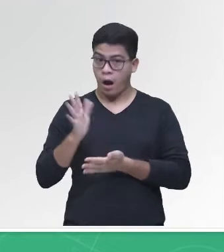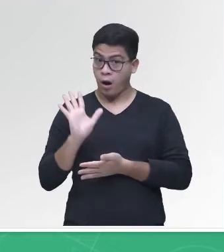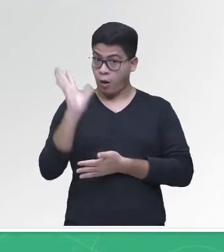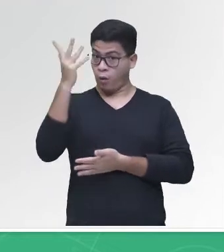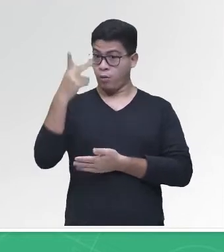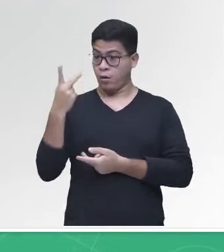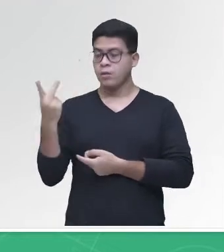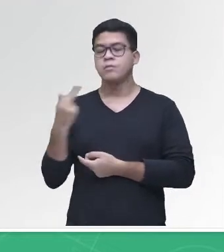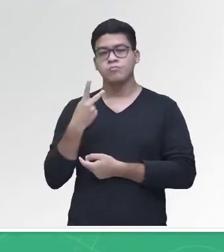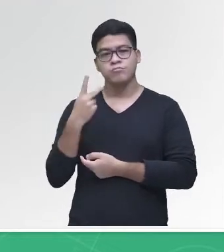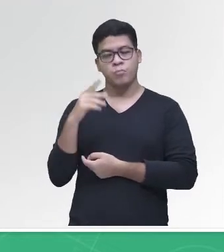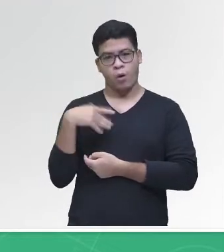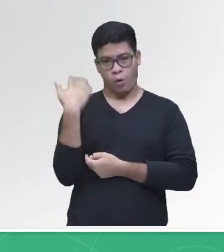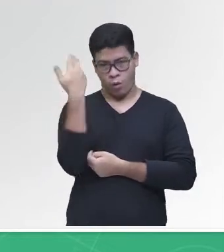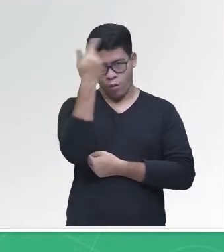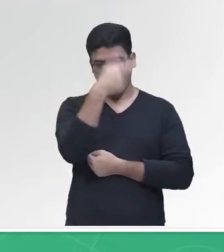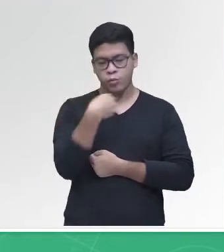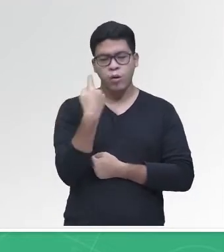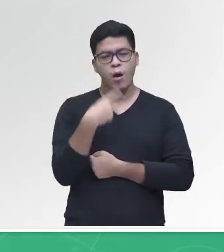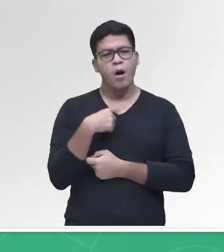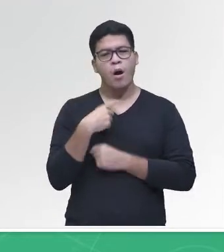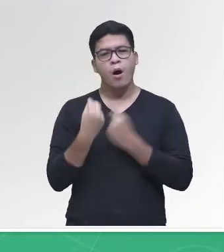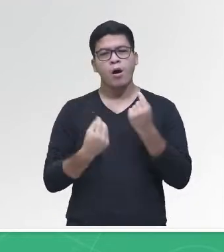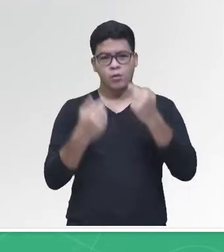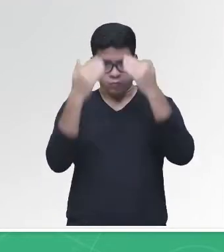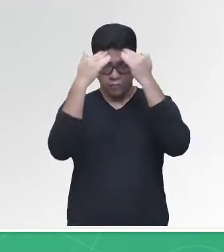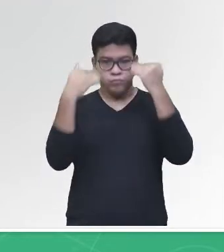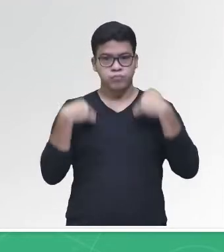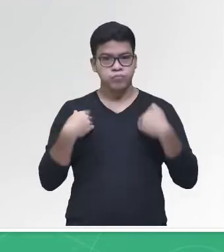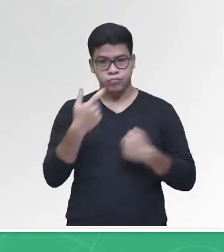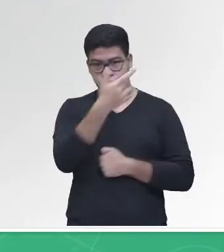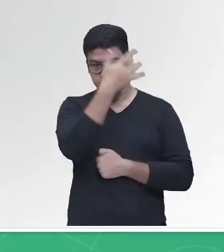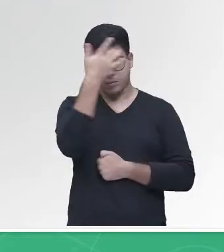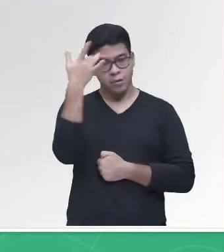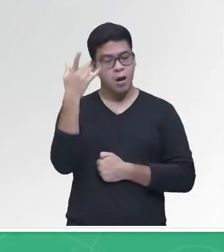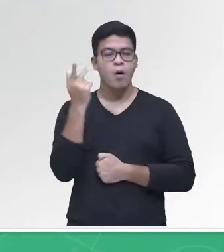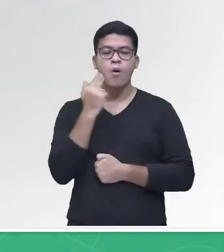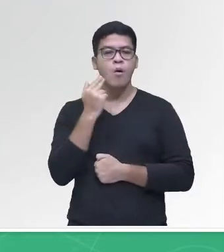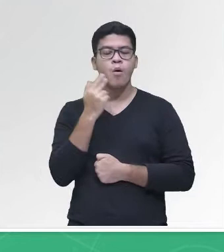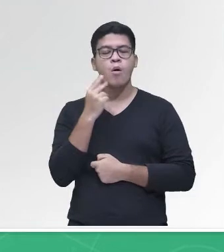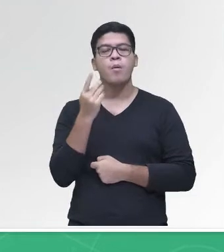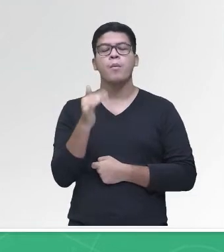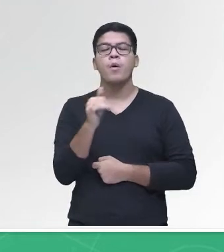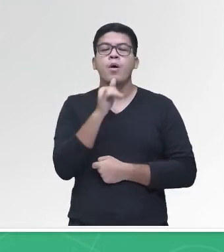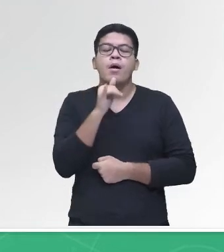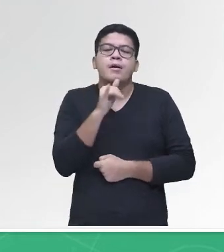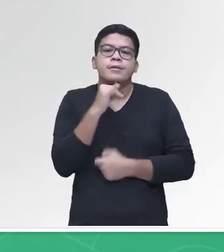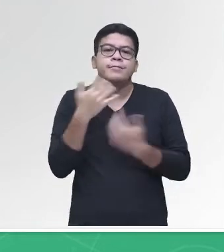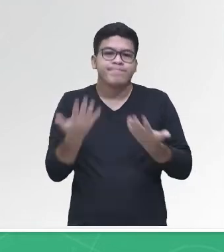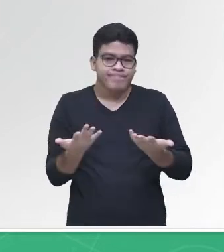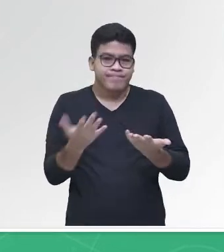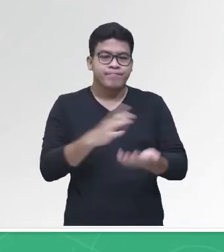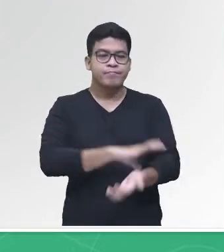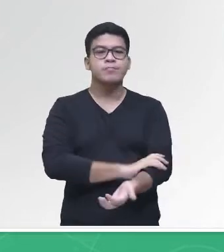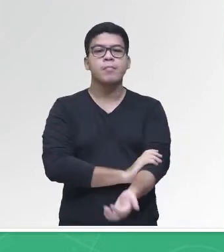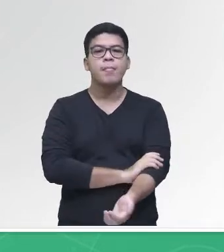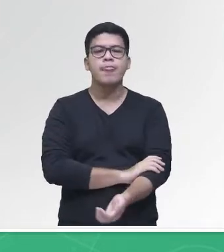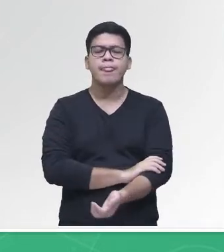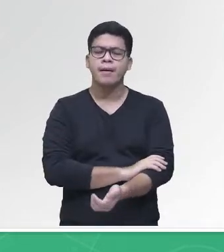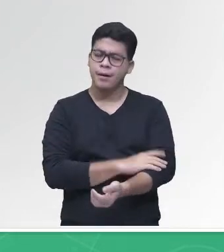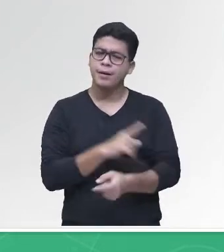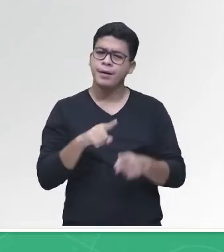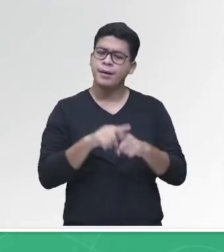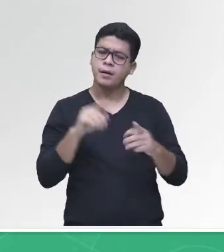seres humanos, também temos aí o princípio de atração e repulsão. Por exemplo, eu posso, de